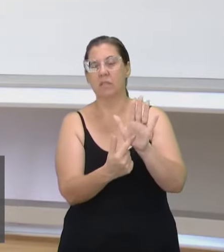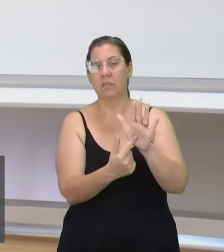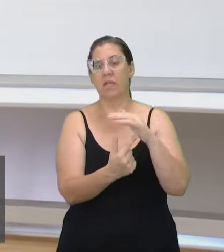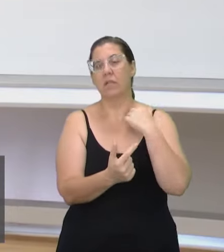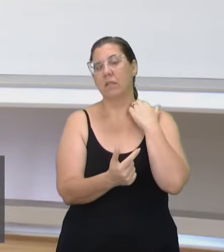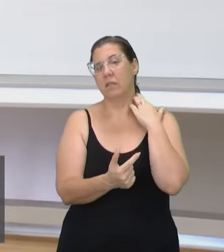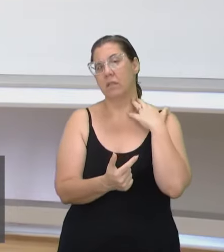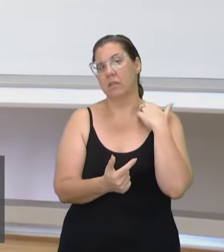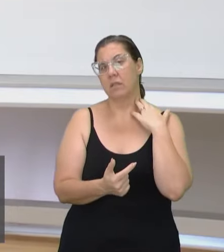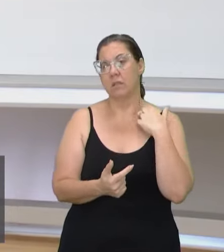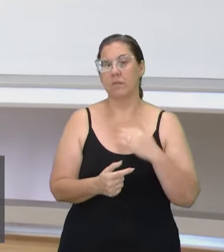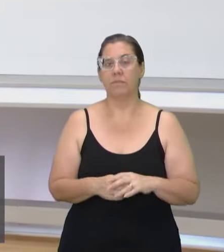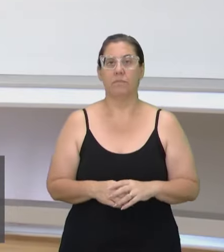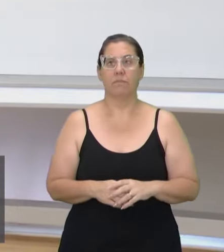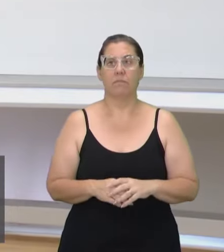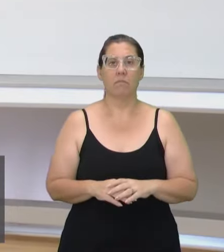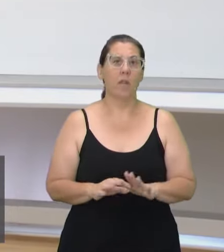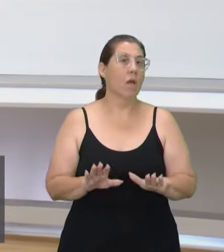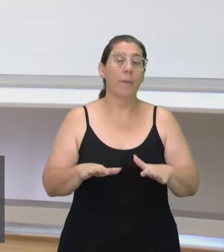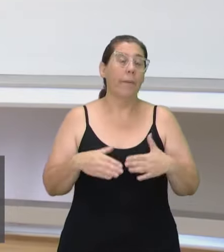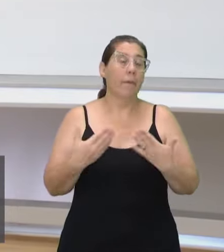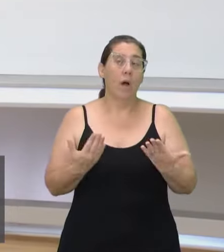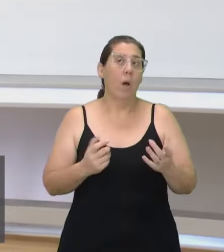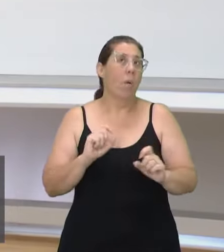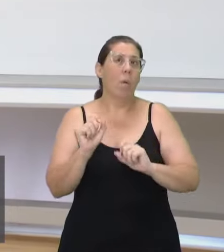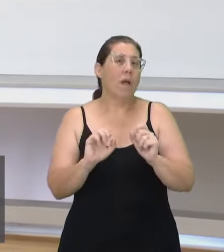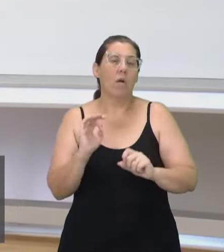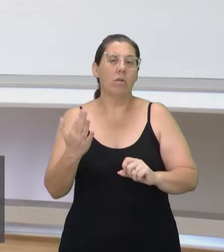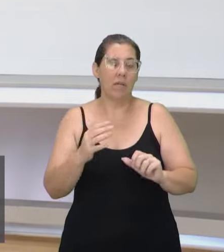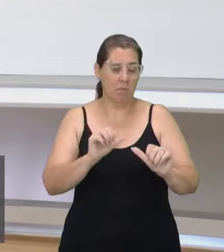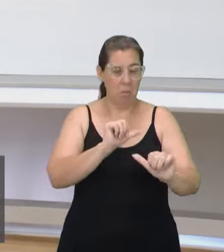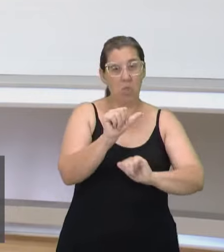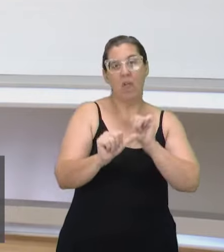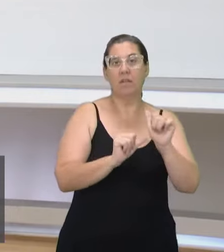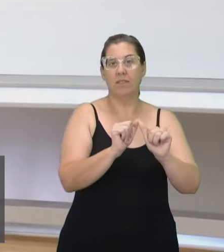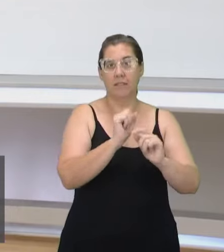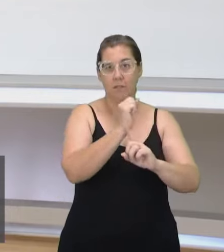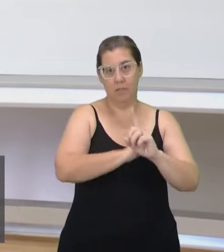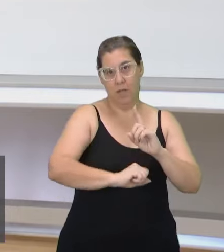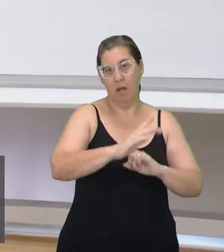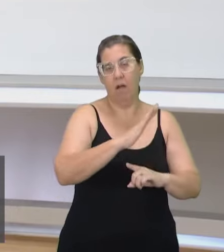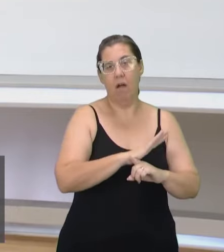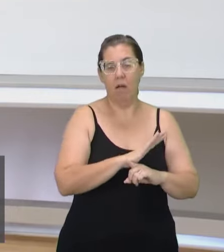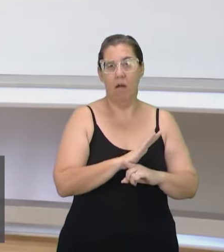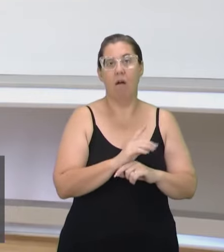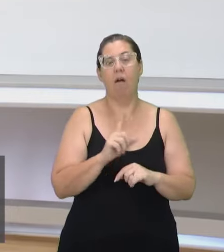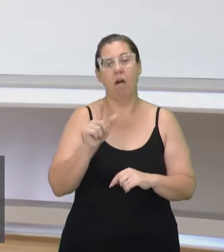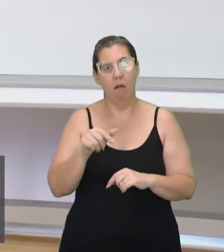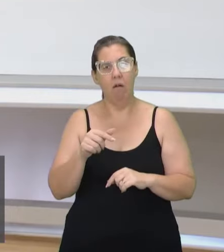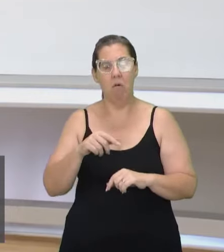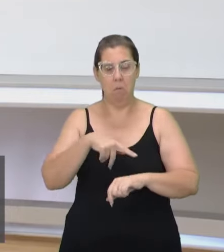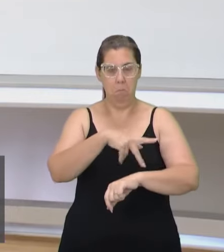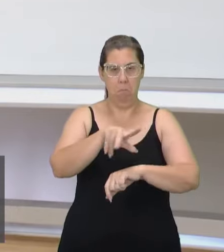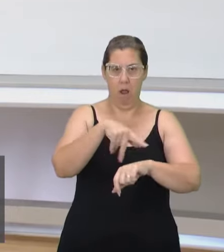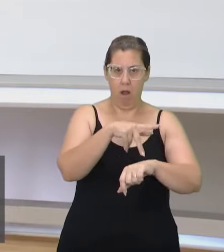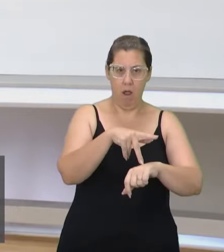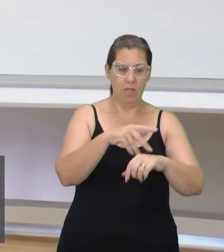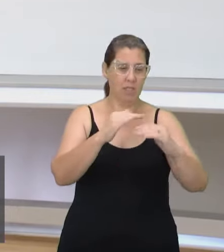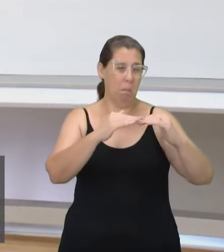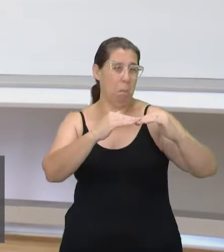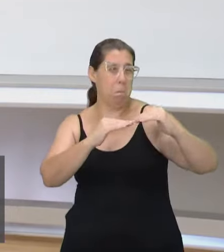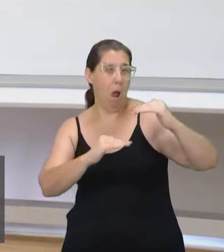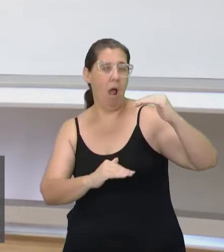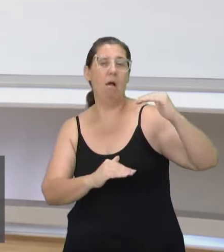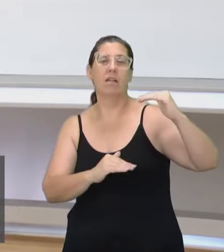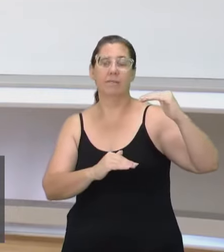justamente quais são as condições de mudança social, né? Então, é um país que tem uma grande